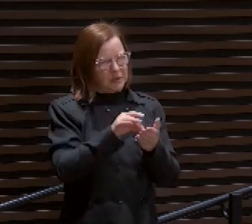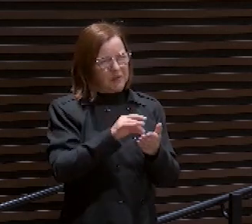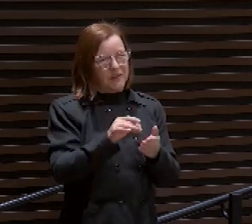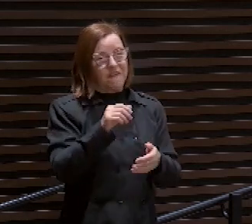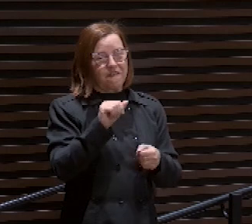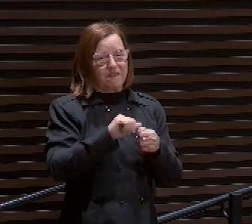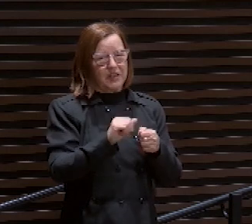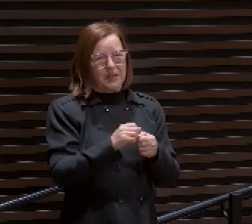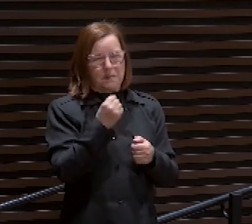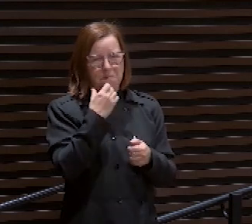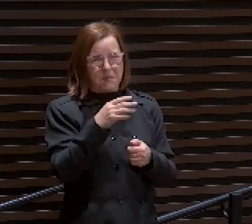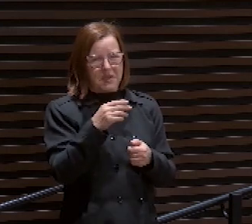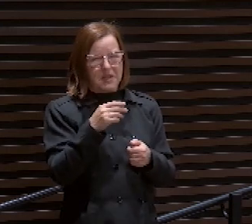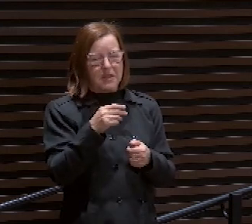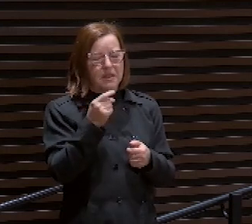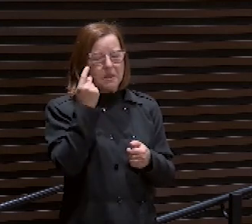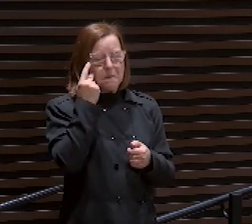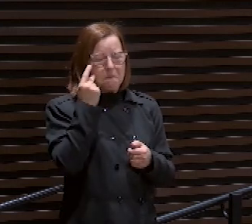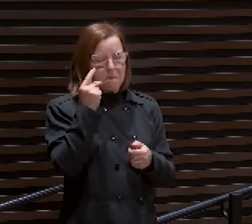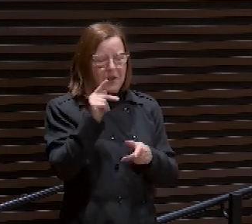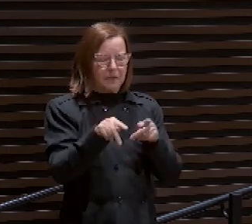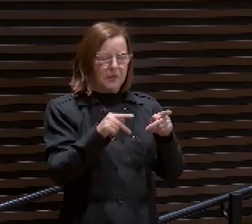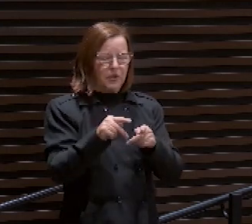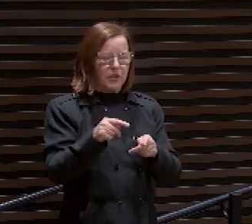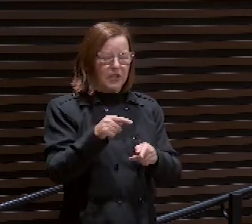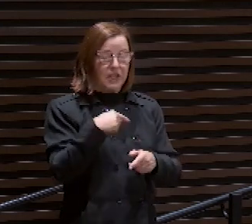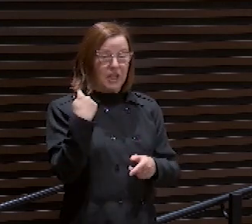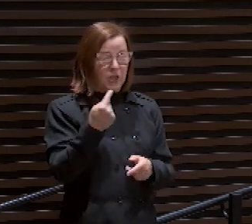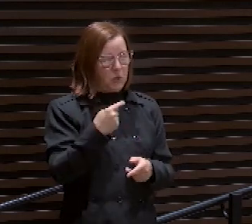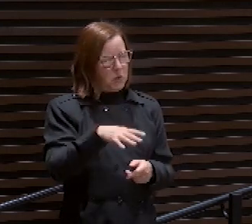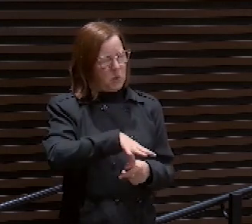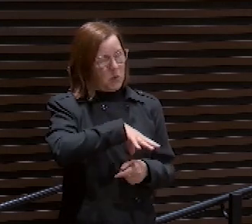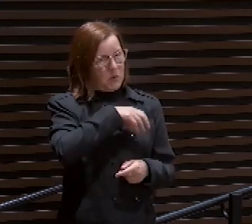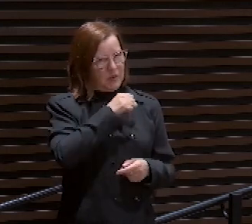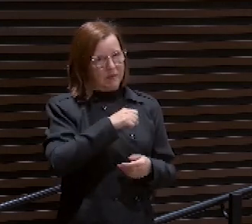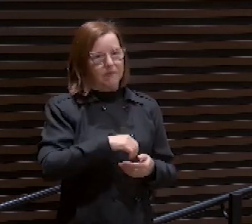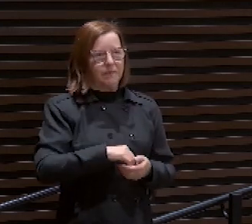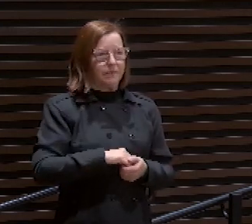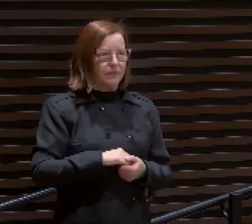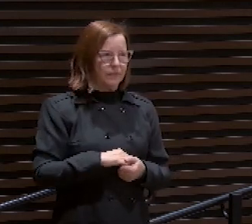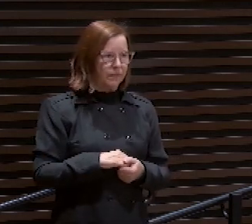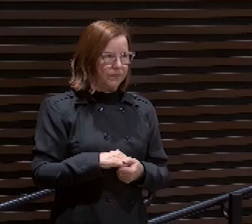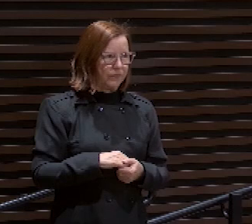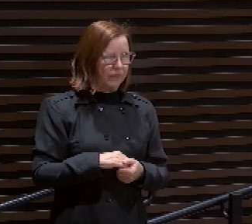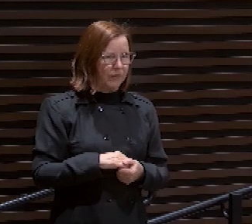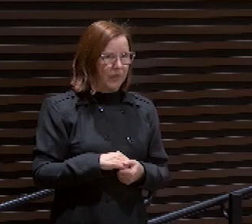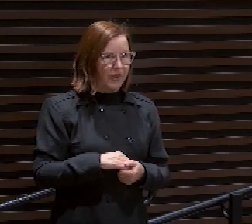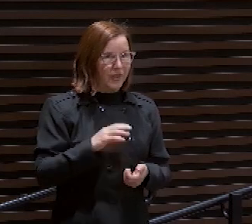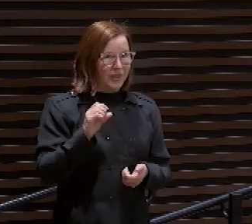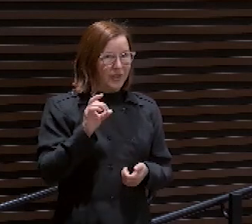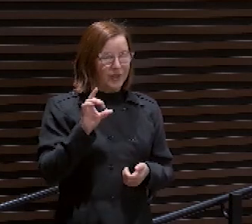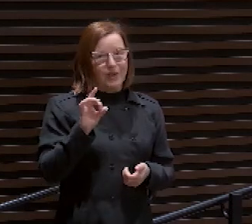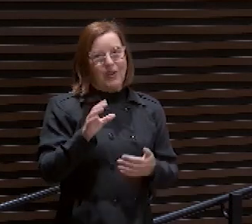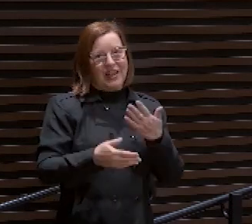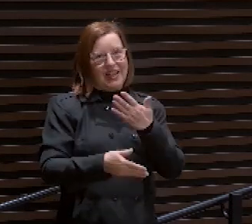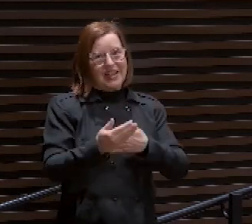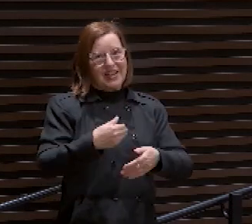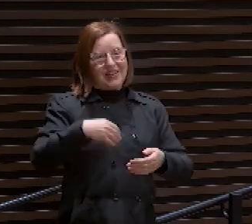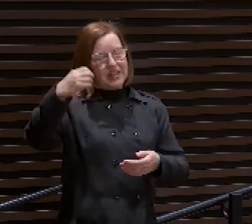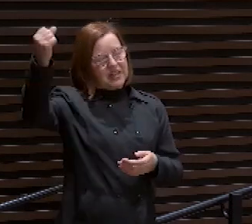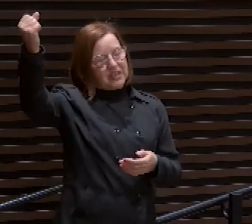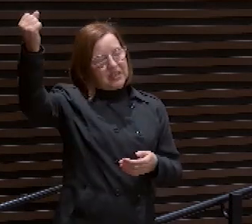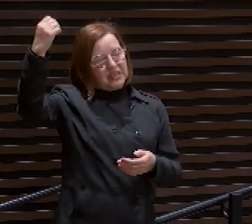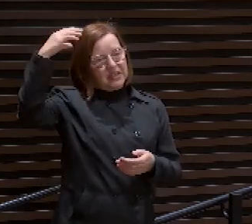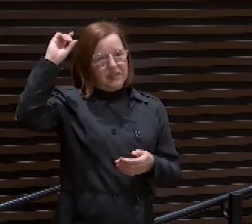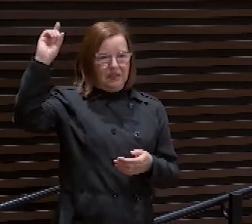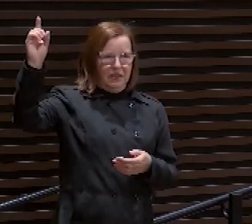o bem aos que vos odeiam. Lucas capítulo 6. É só pela graça de Deus, meus irmãos. É só